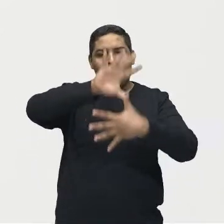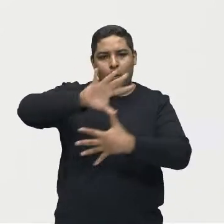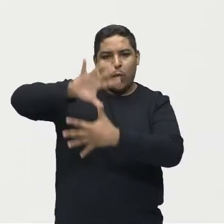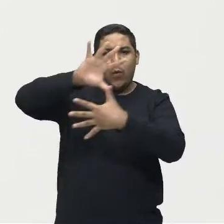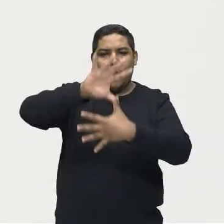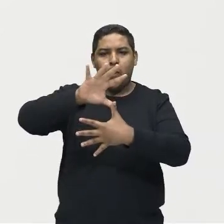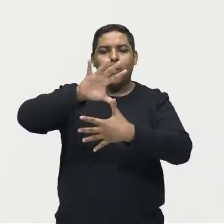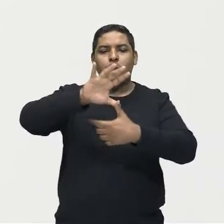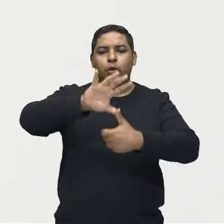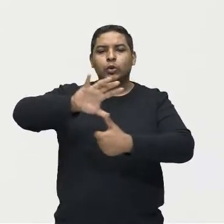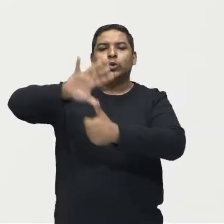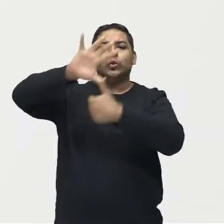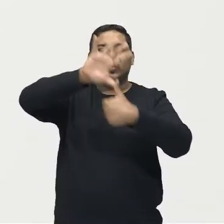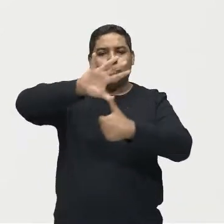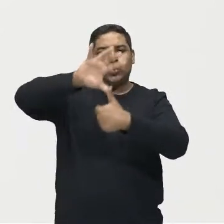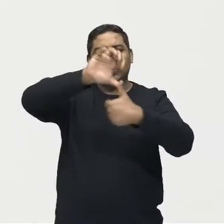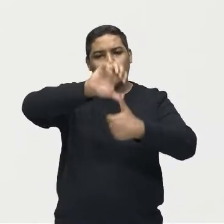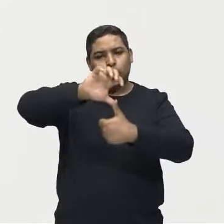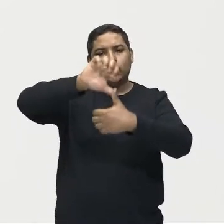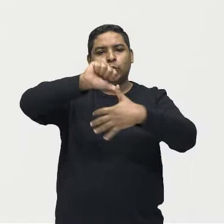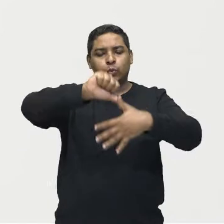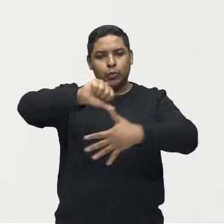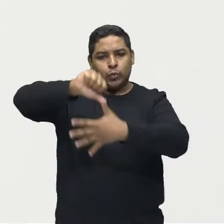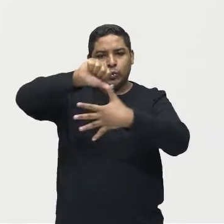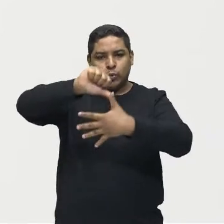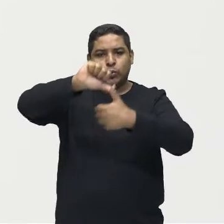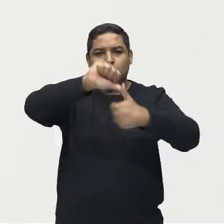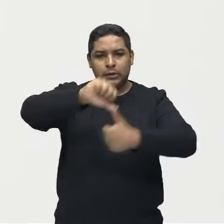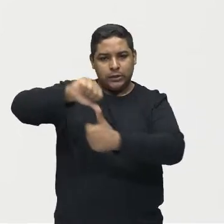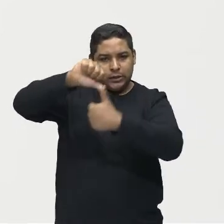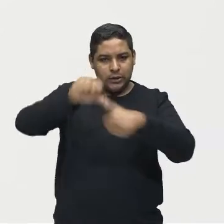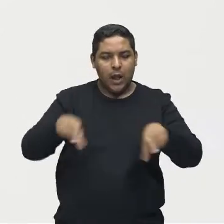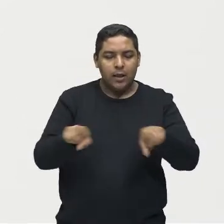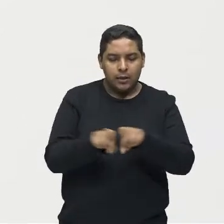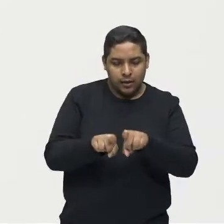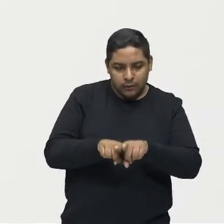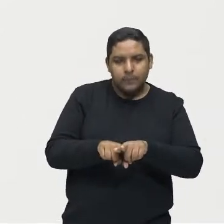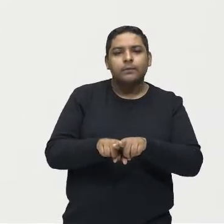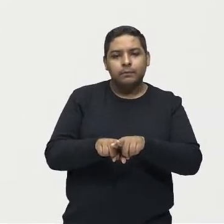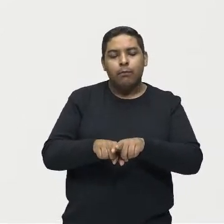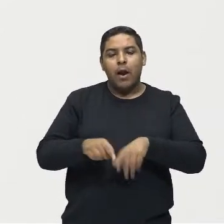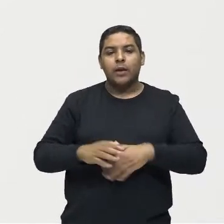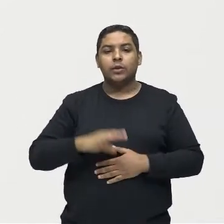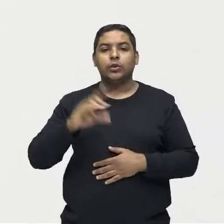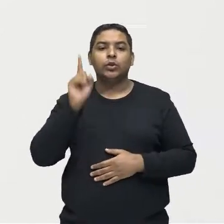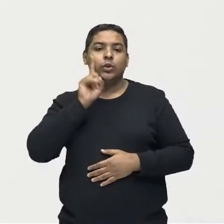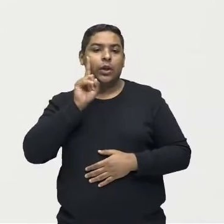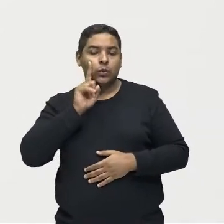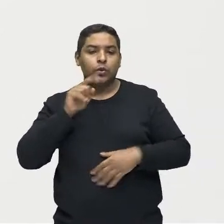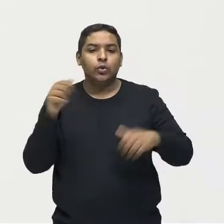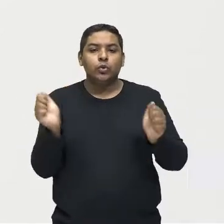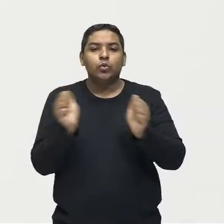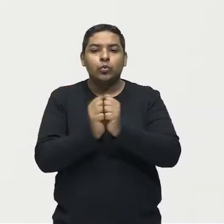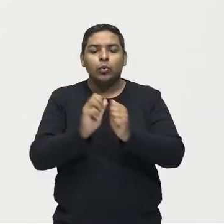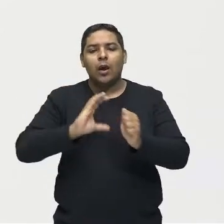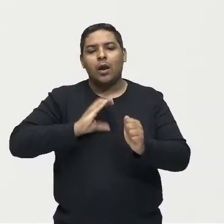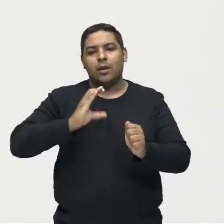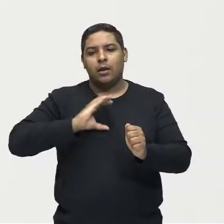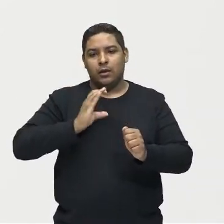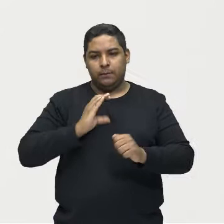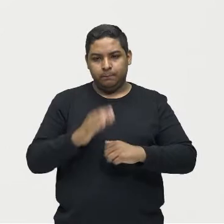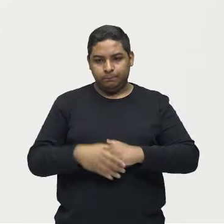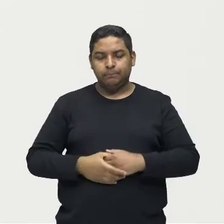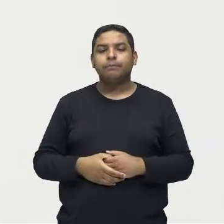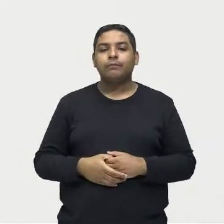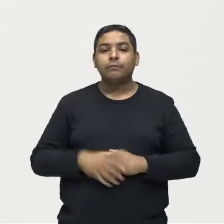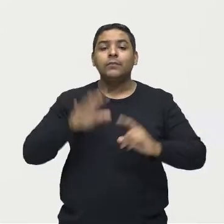do Norte, América Central, América do Sul, né? Os Estados Unidos junto com o Canadá, tá? Agora, a influência